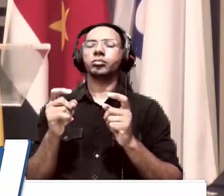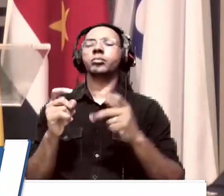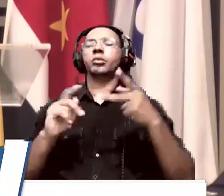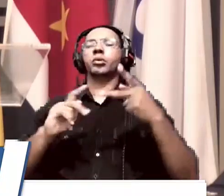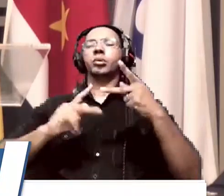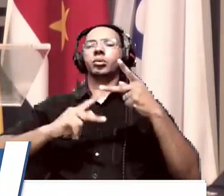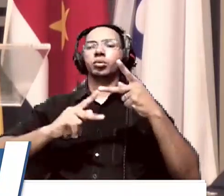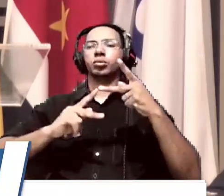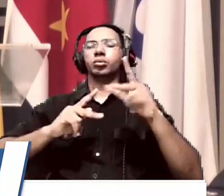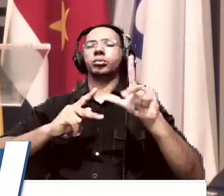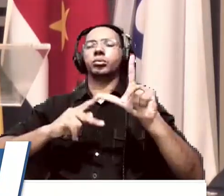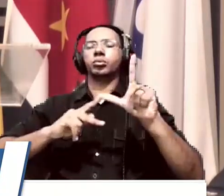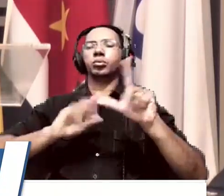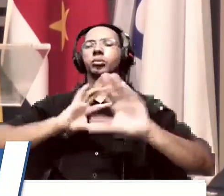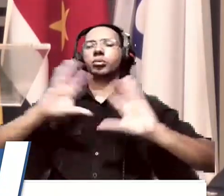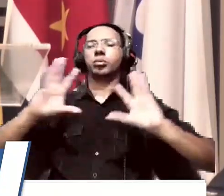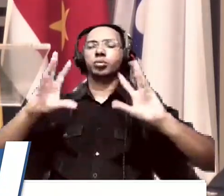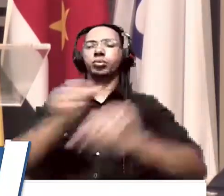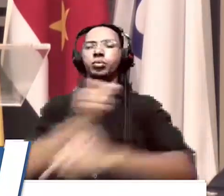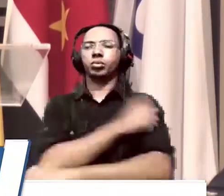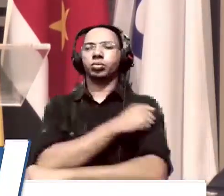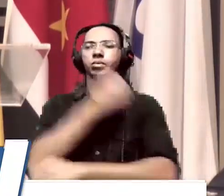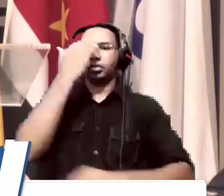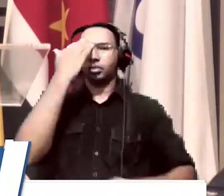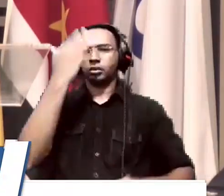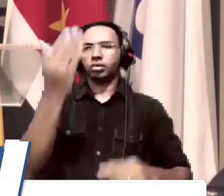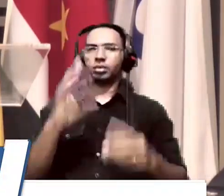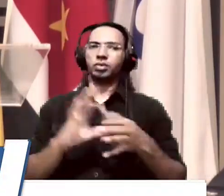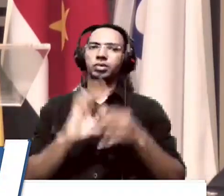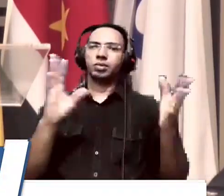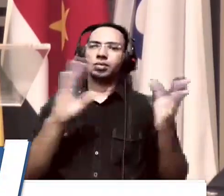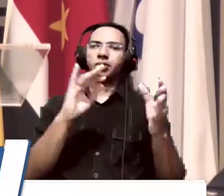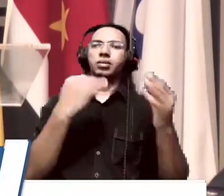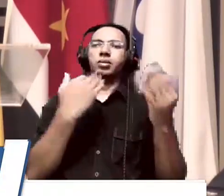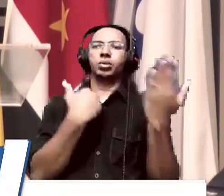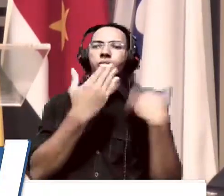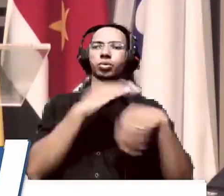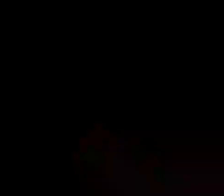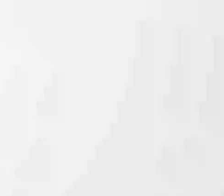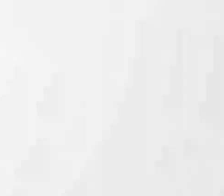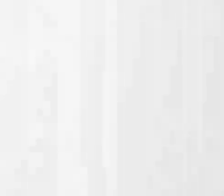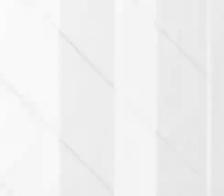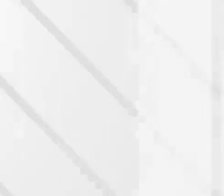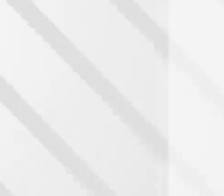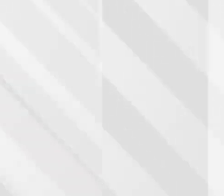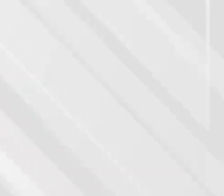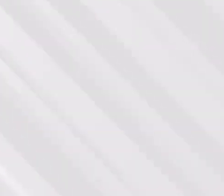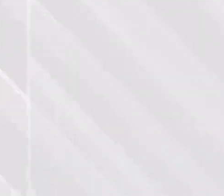cidade de Franca. Obrigado. Estarei aqui à disposição, caso vocês queiram conversar depois também. Muito obrigada.